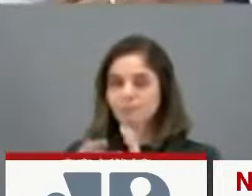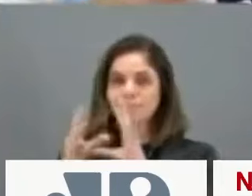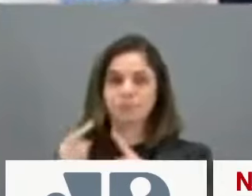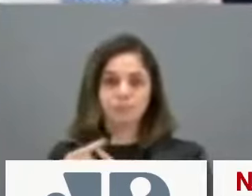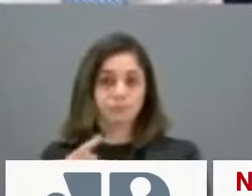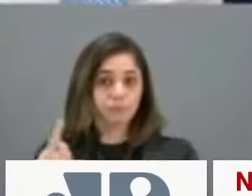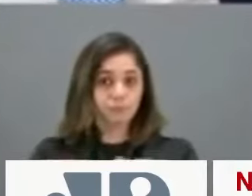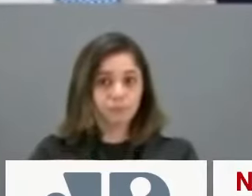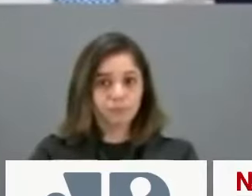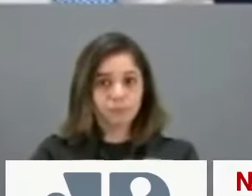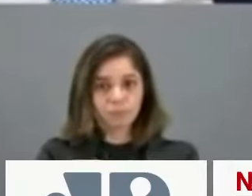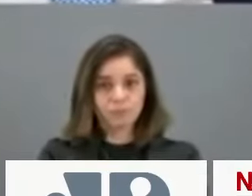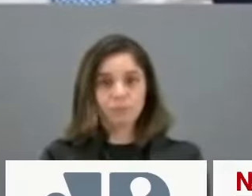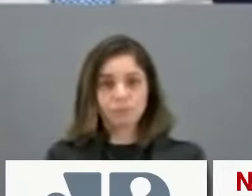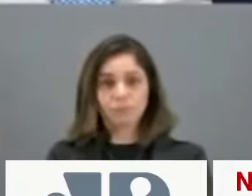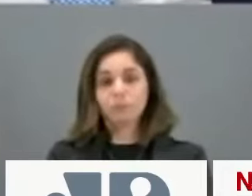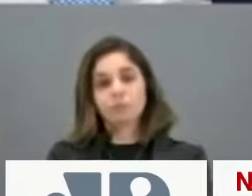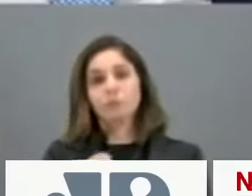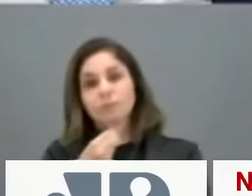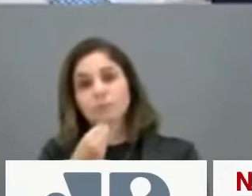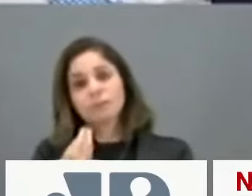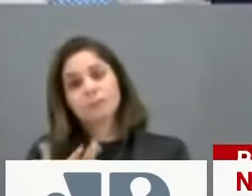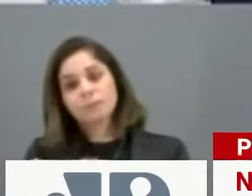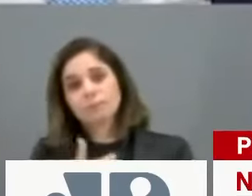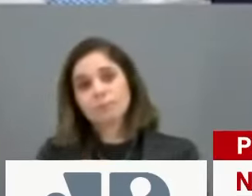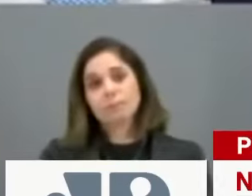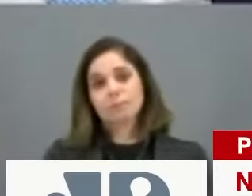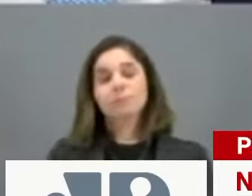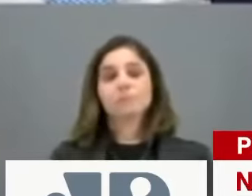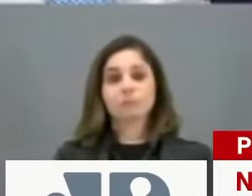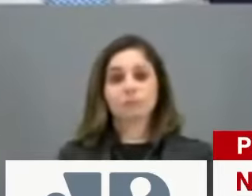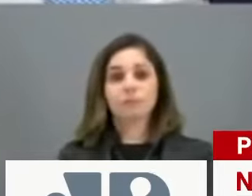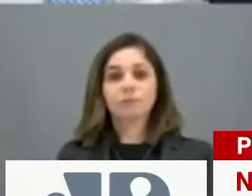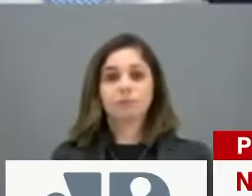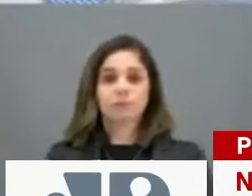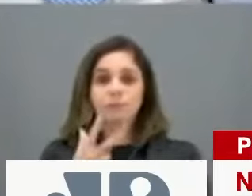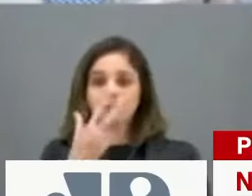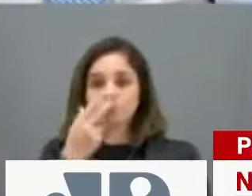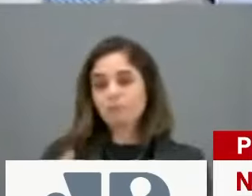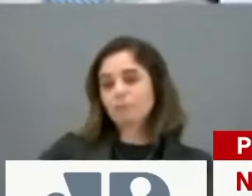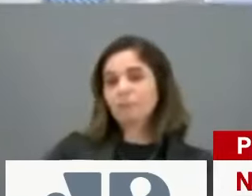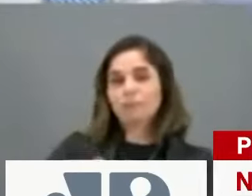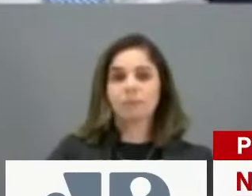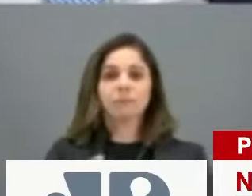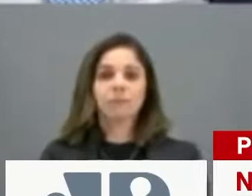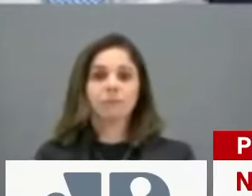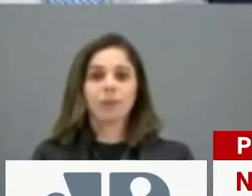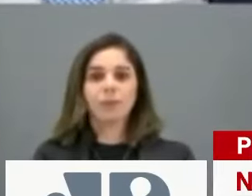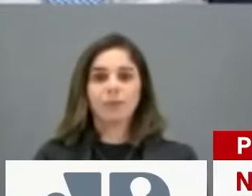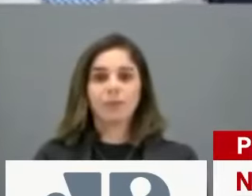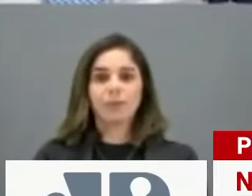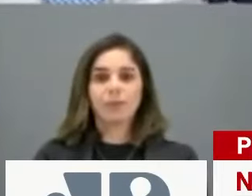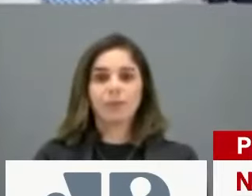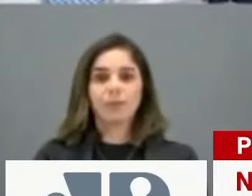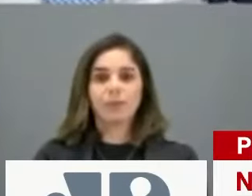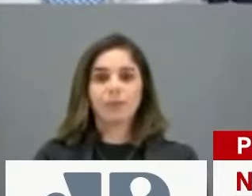essa discussão, que deveria ser uma discussão de Estado, está se tornando em picuinha entre o presidente do Banco Central e o presidente